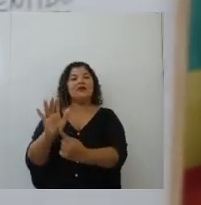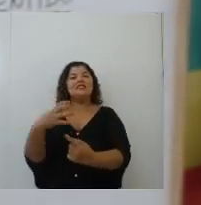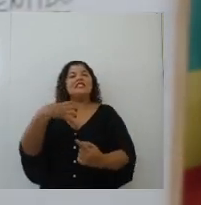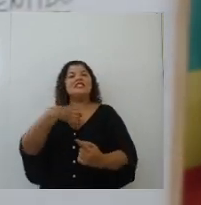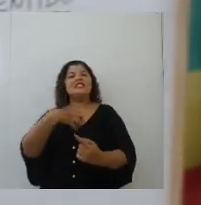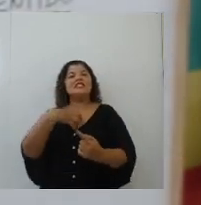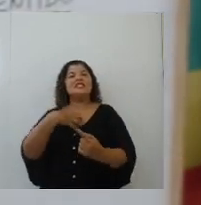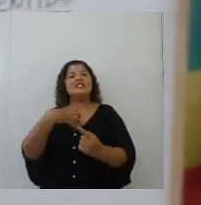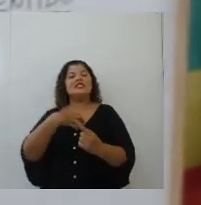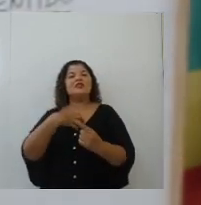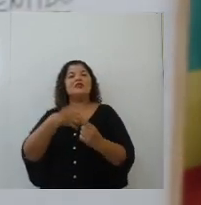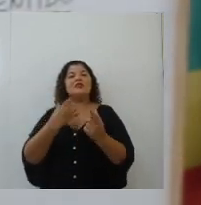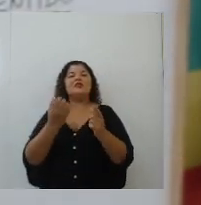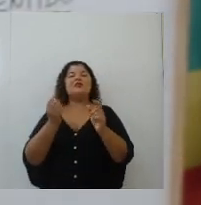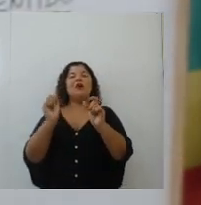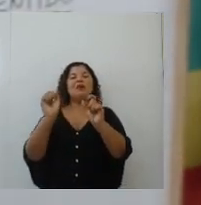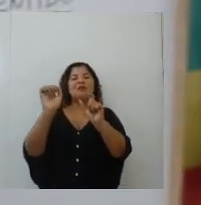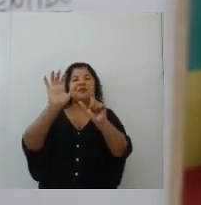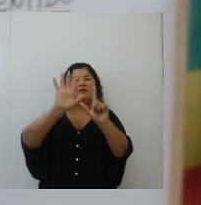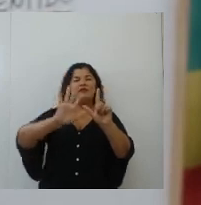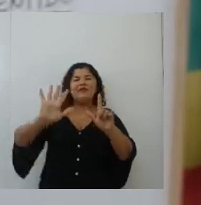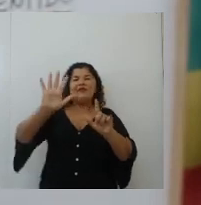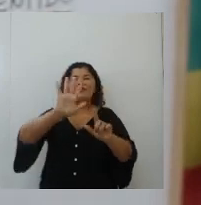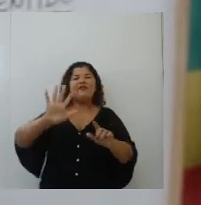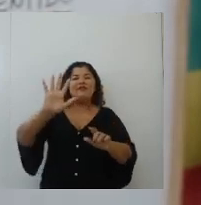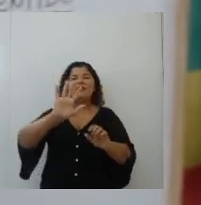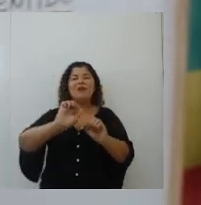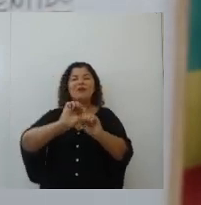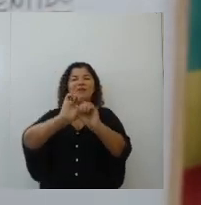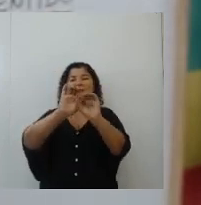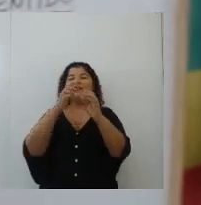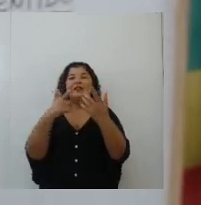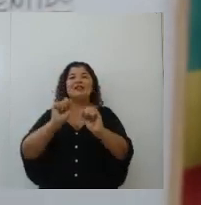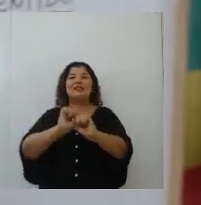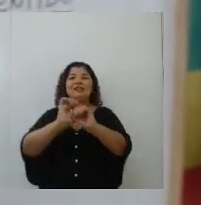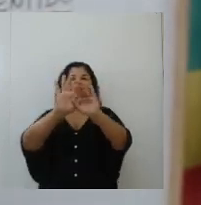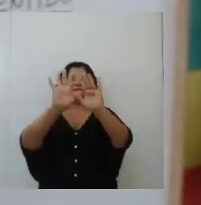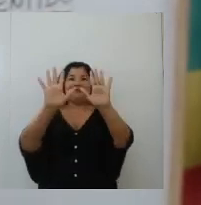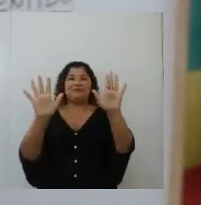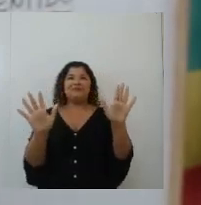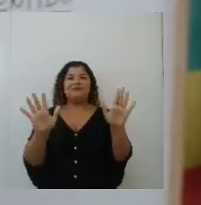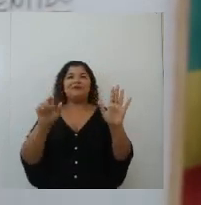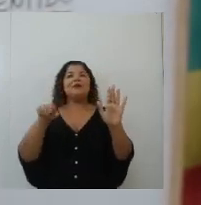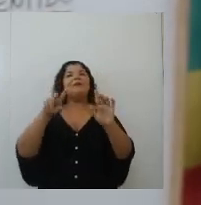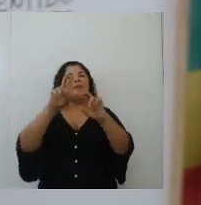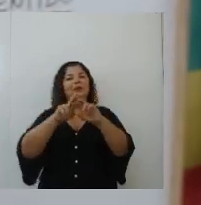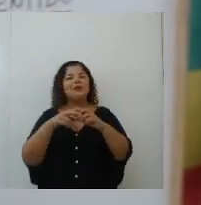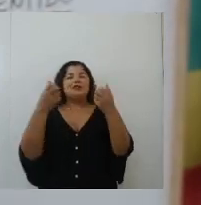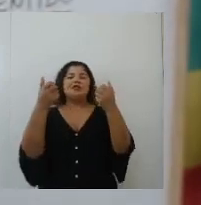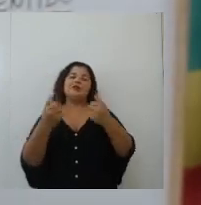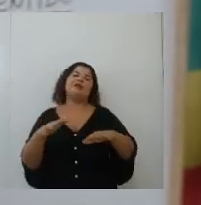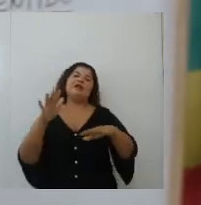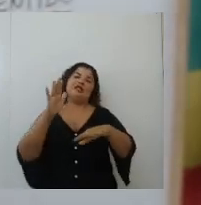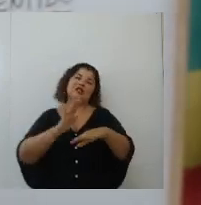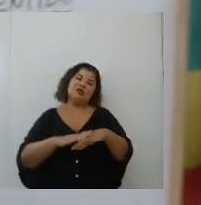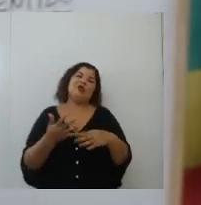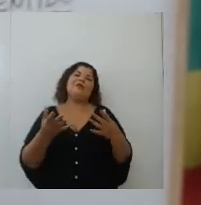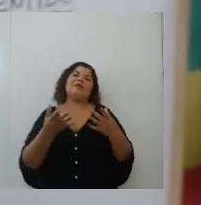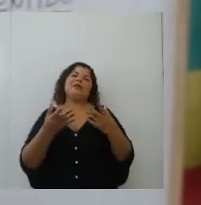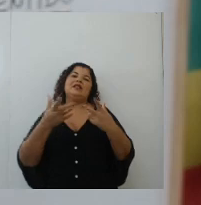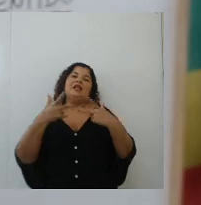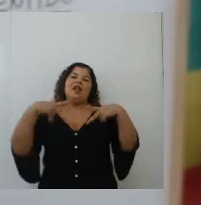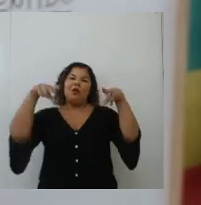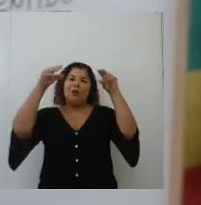sentido figurado. É por isso que a gente vai falar de figuras de linguagem.